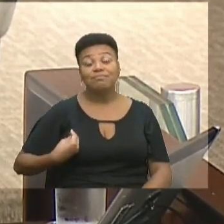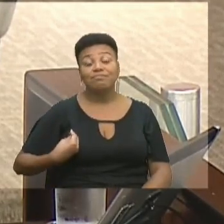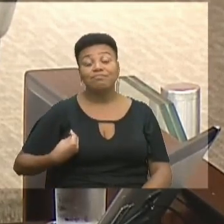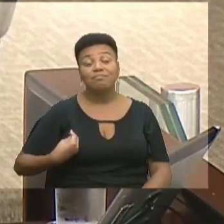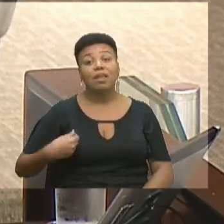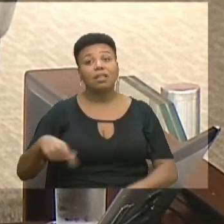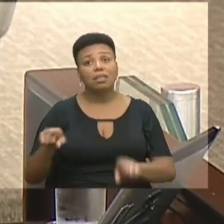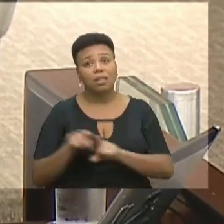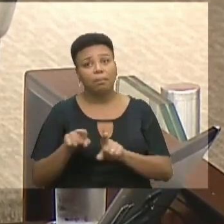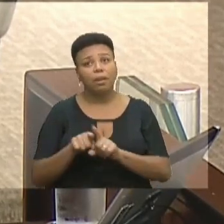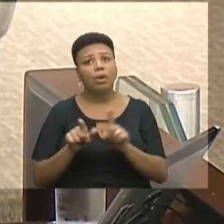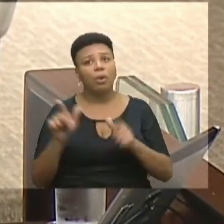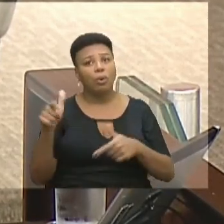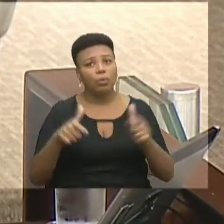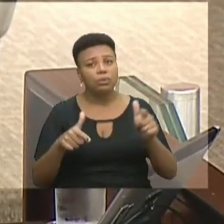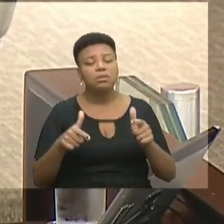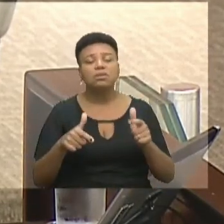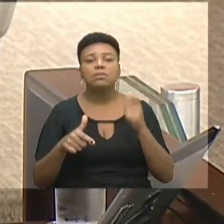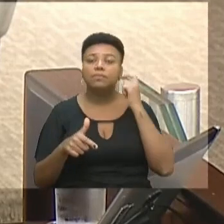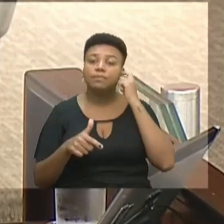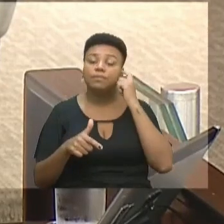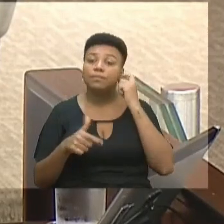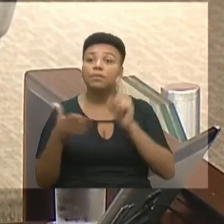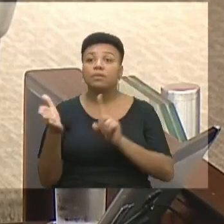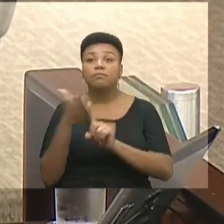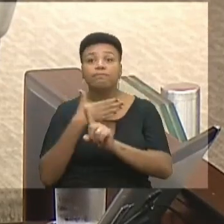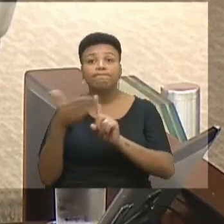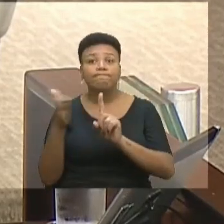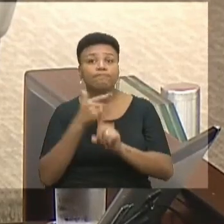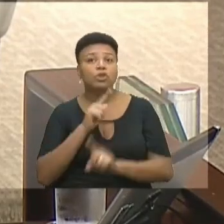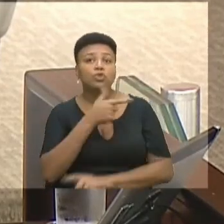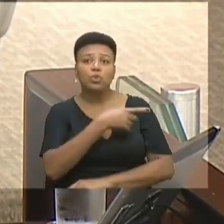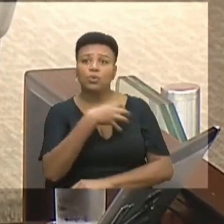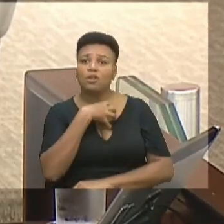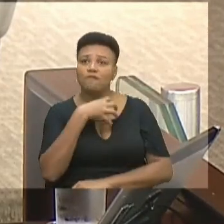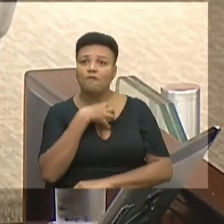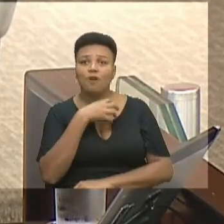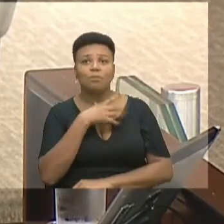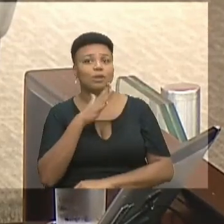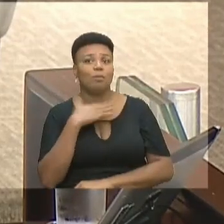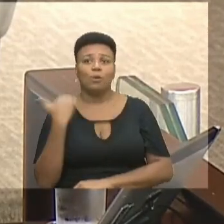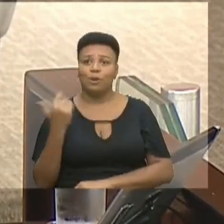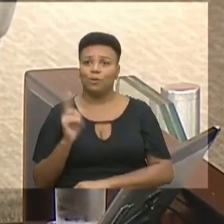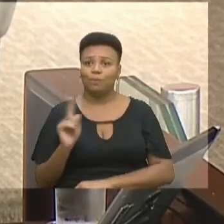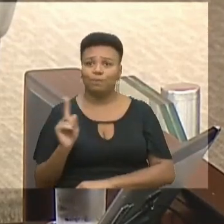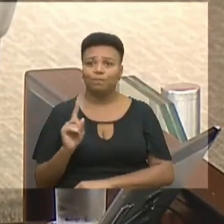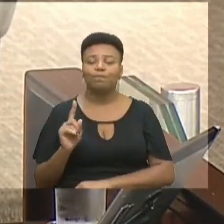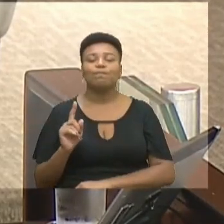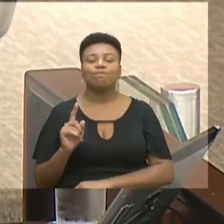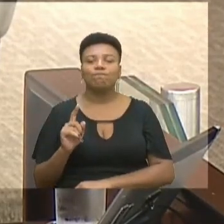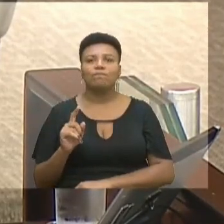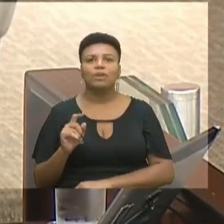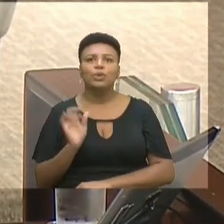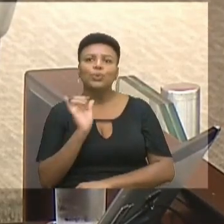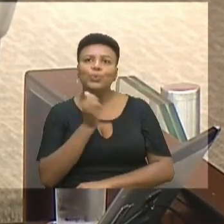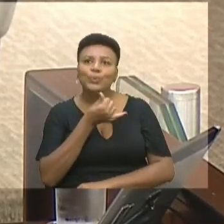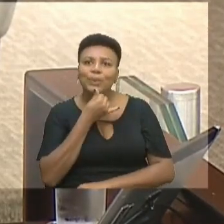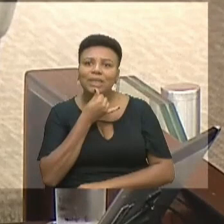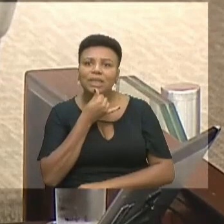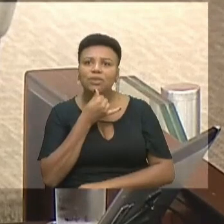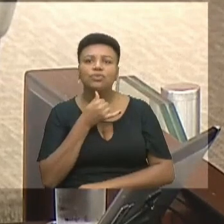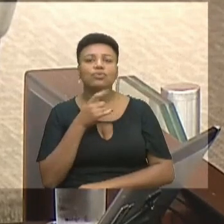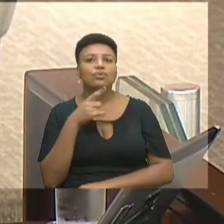fora aquelas que foram agredidas de outras formas e não foram a óbito e o triste